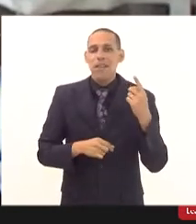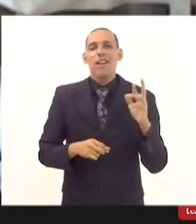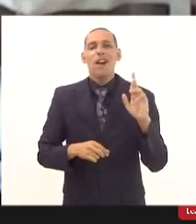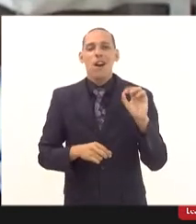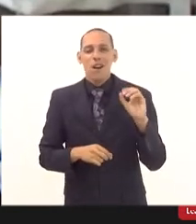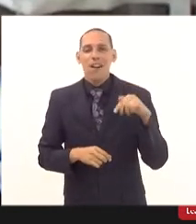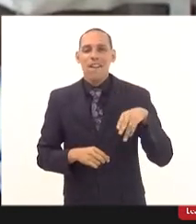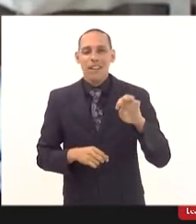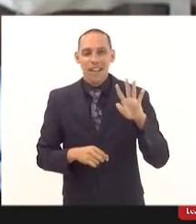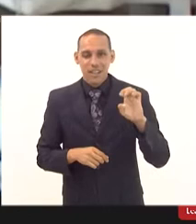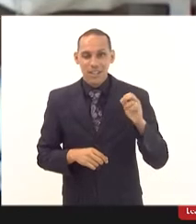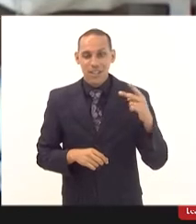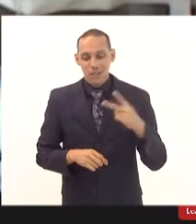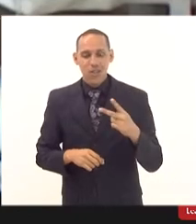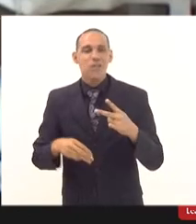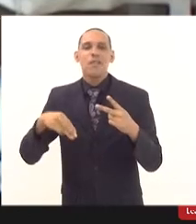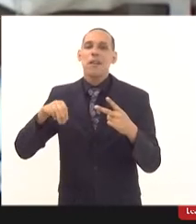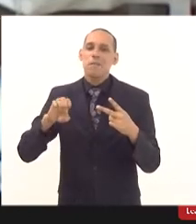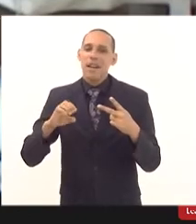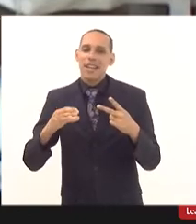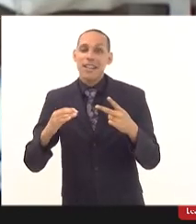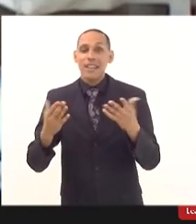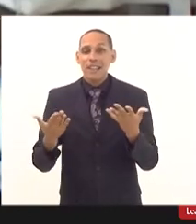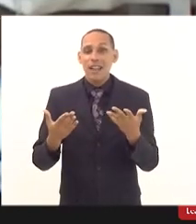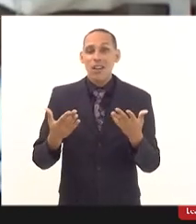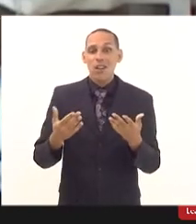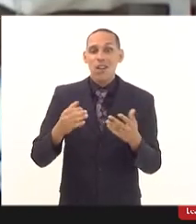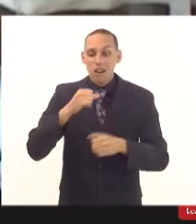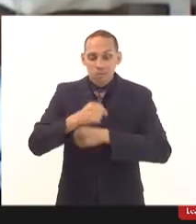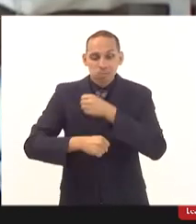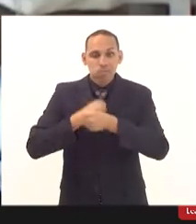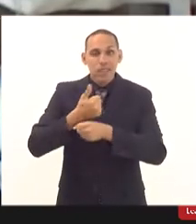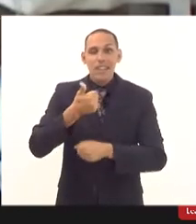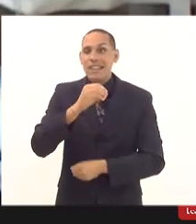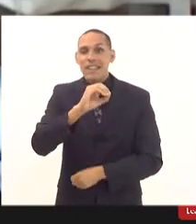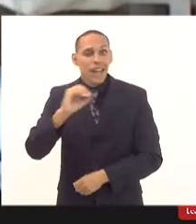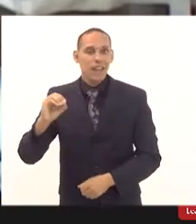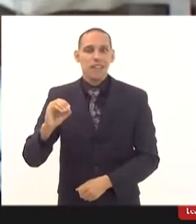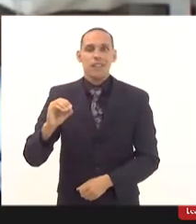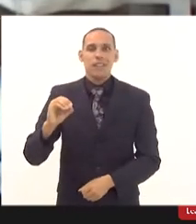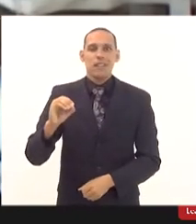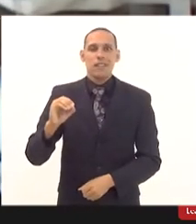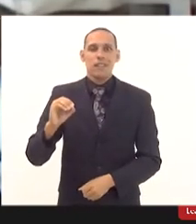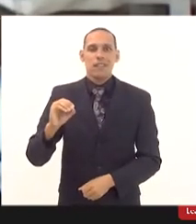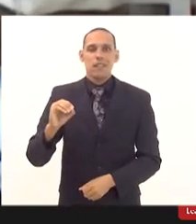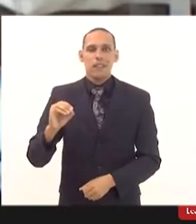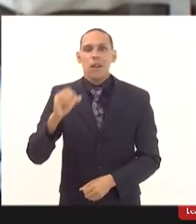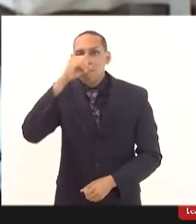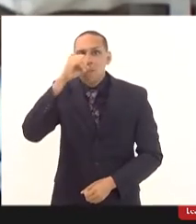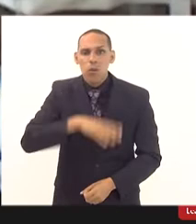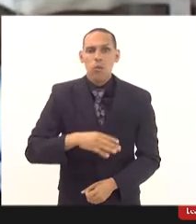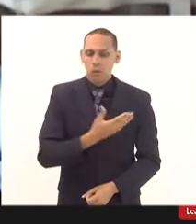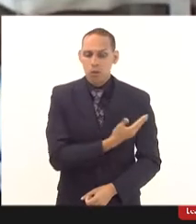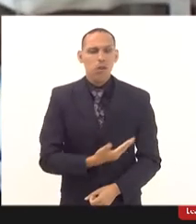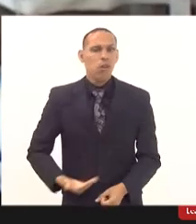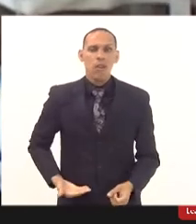divinas portanto ela completará no ano que vem seu Centenário é uma pessoa nós e este governo é que era